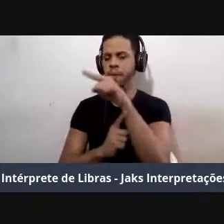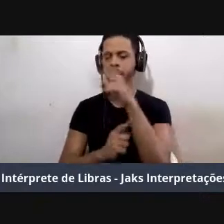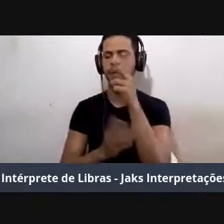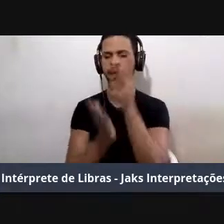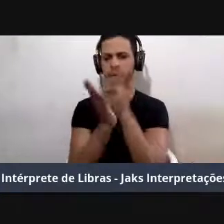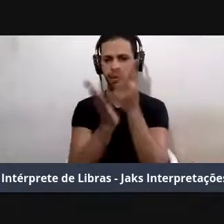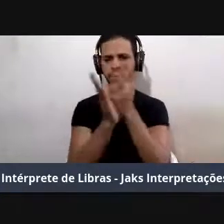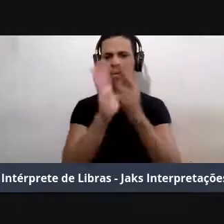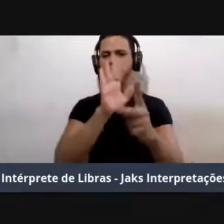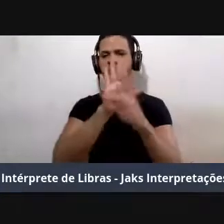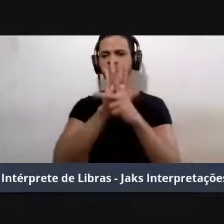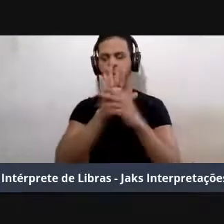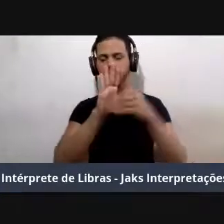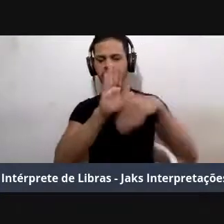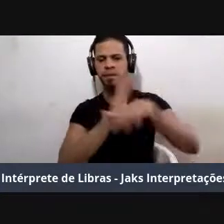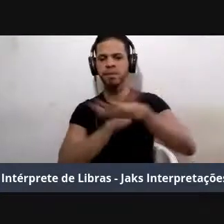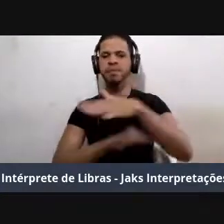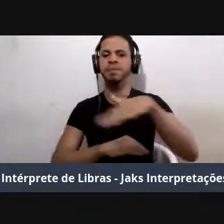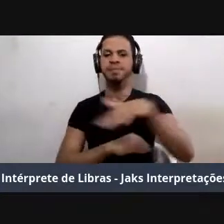área indígena,